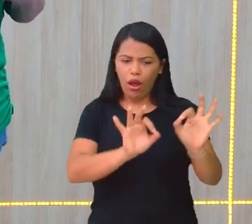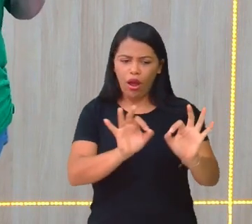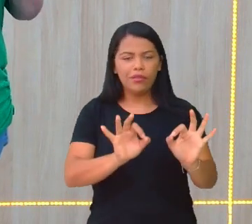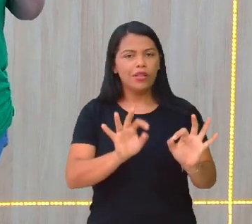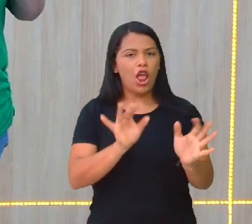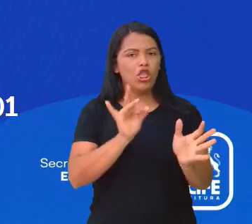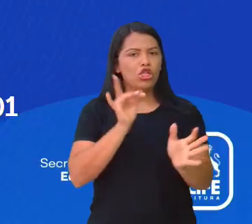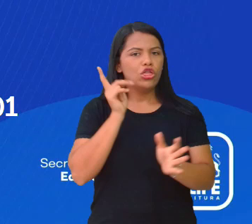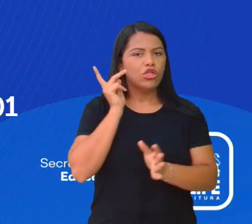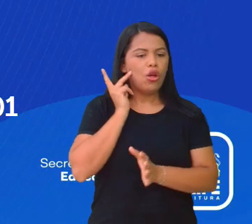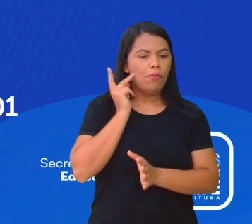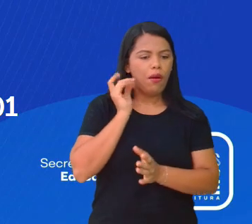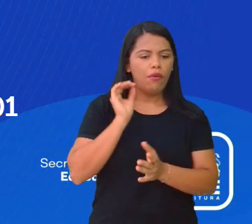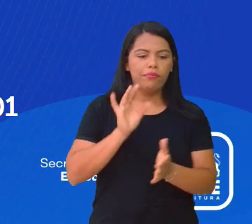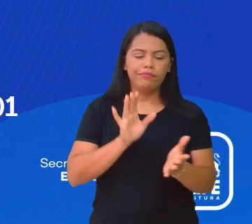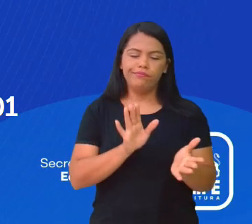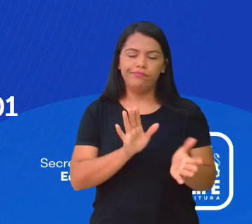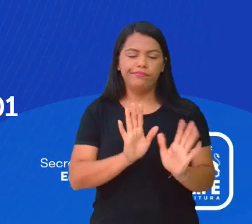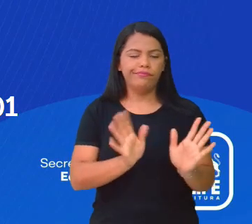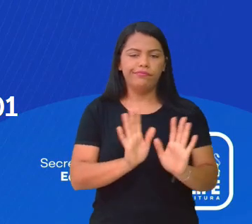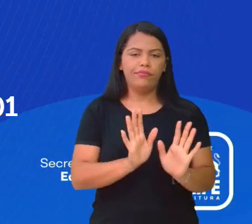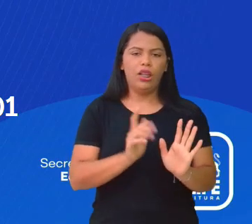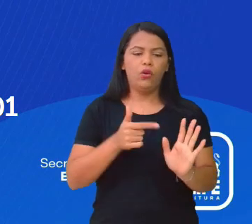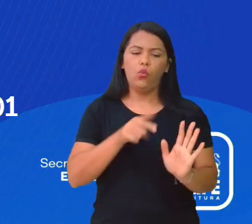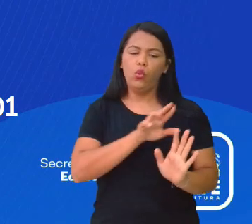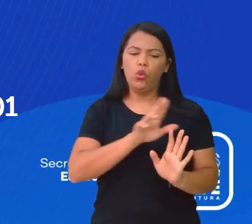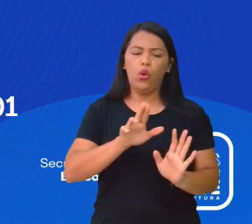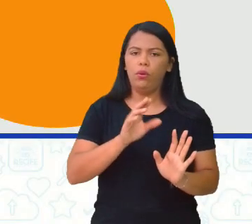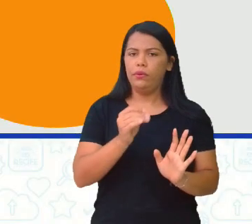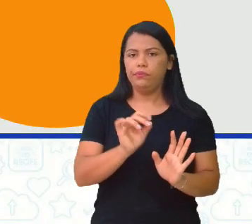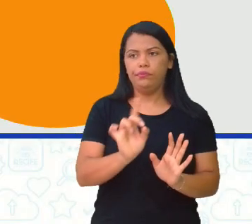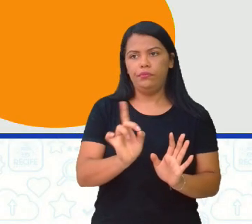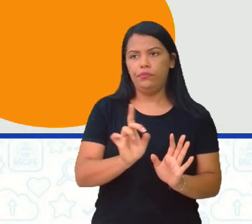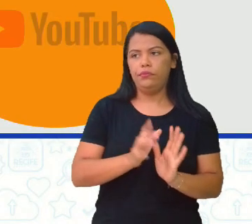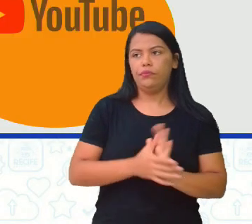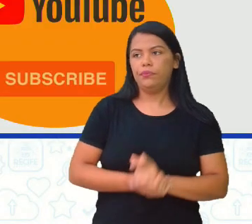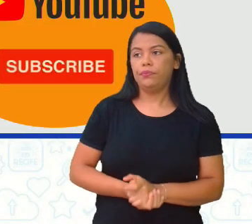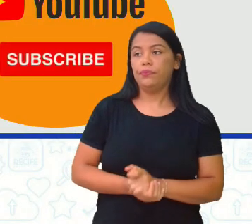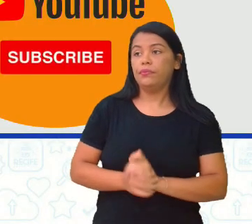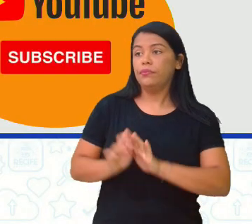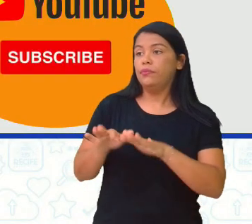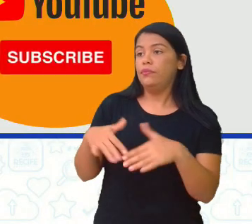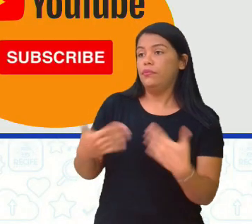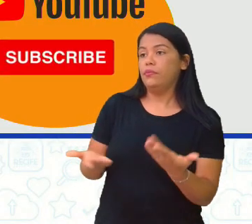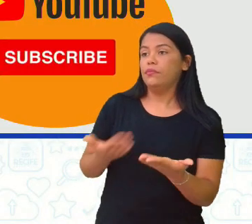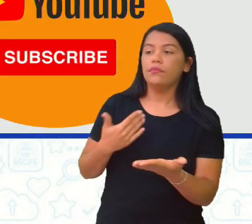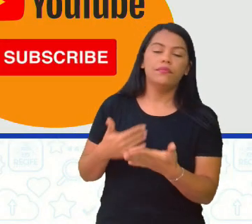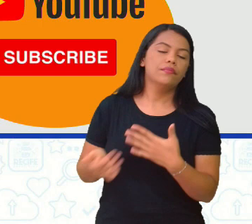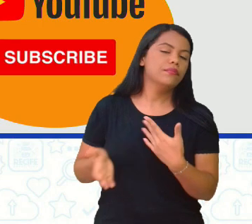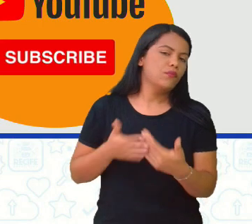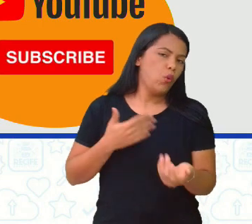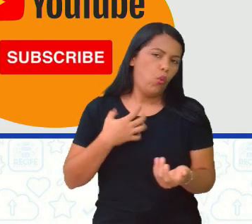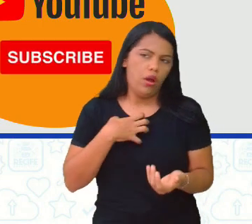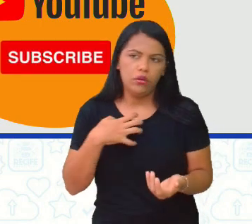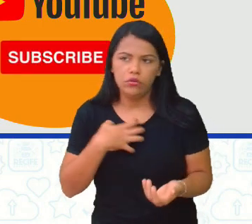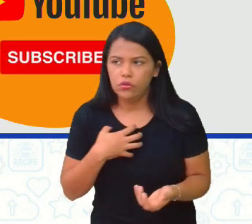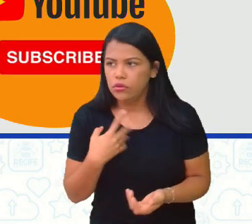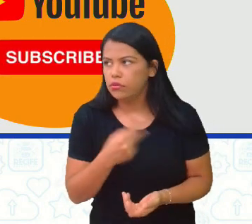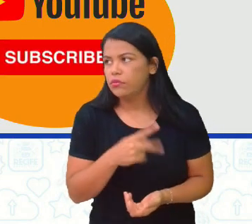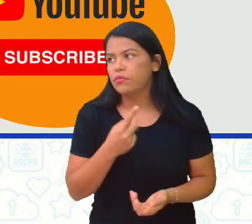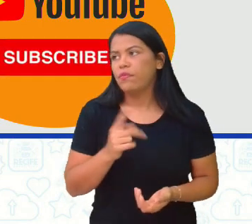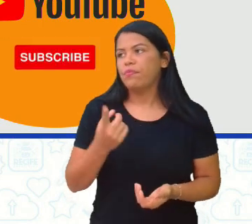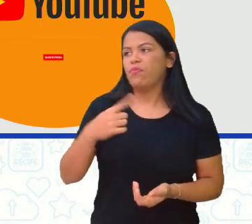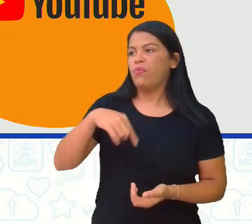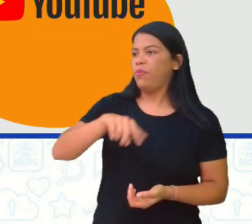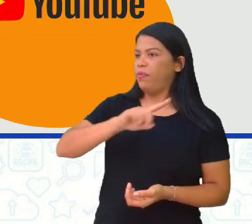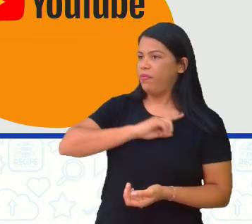formal e não com este nome. Bom, de qualquer jeito, a